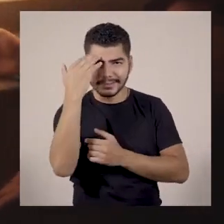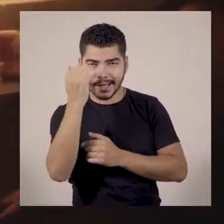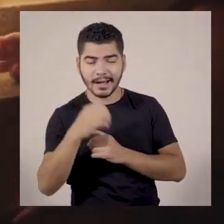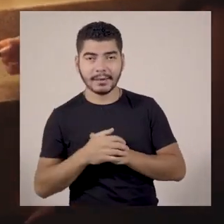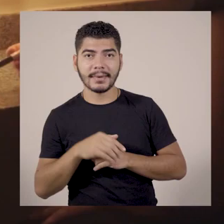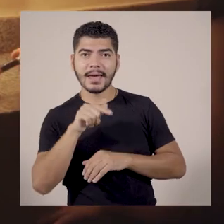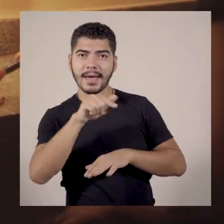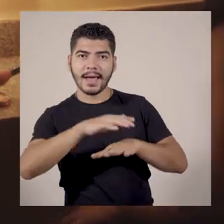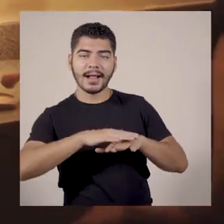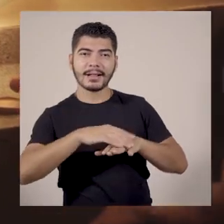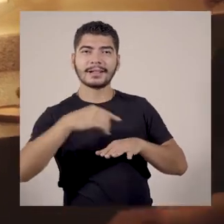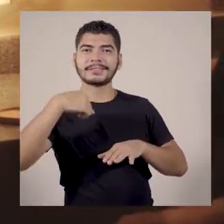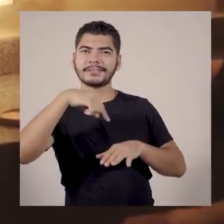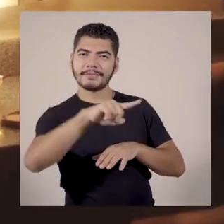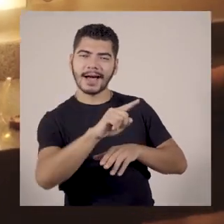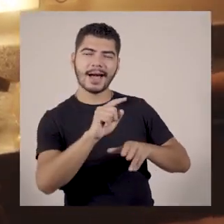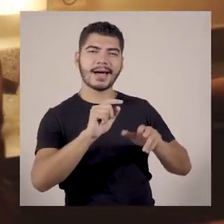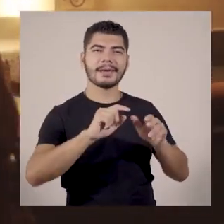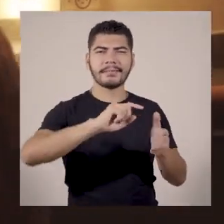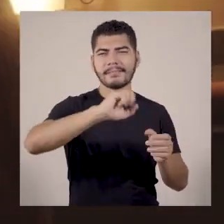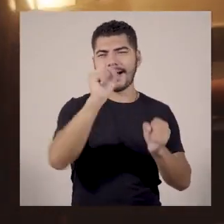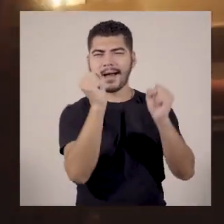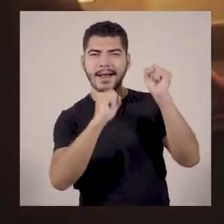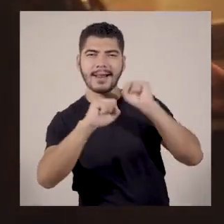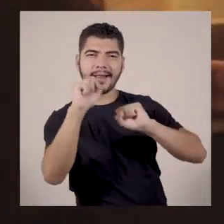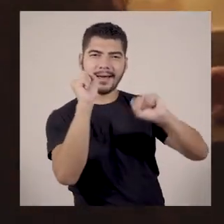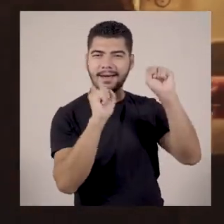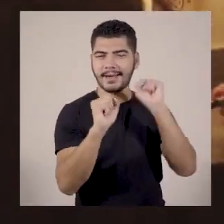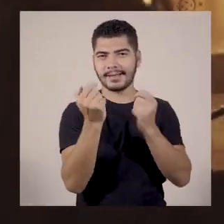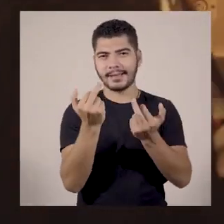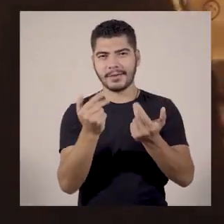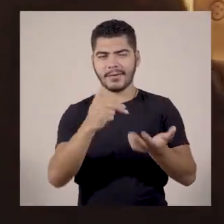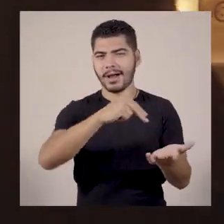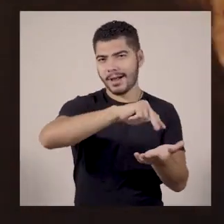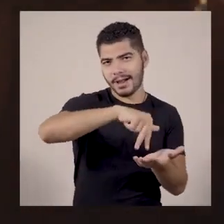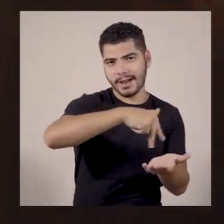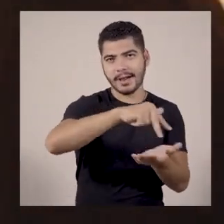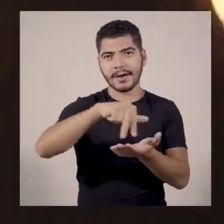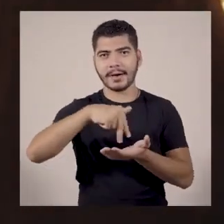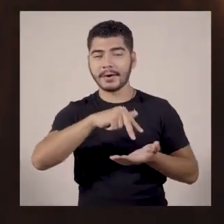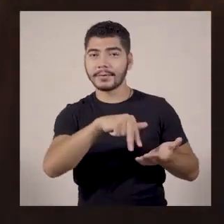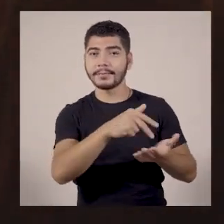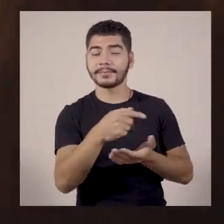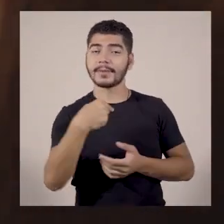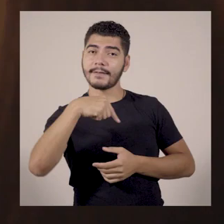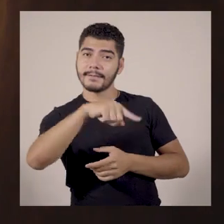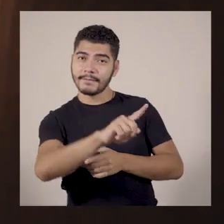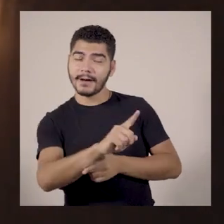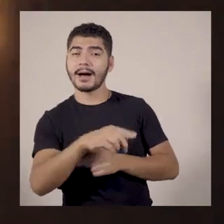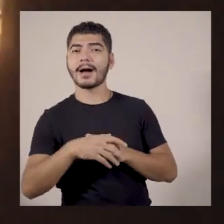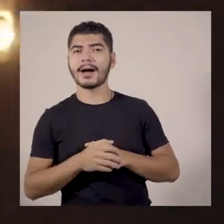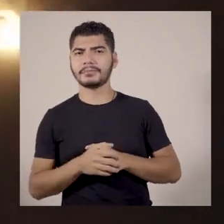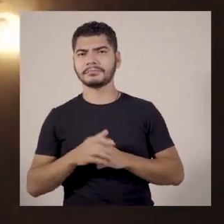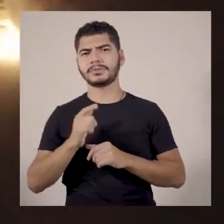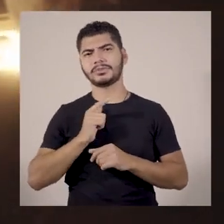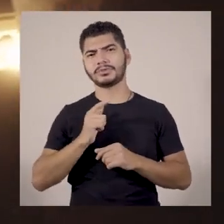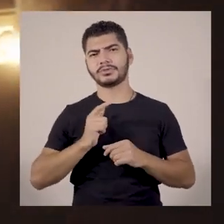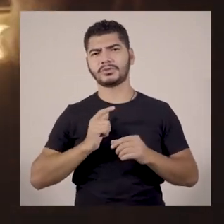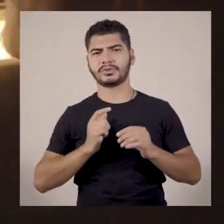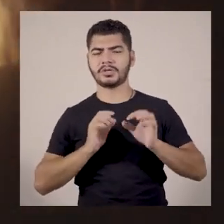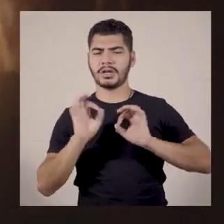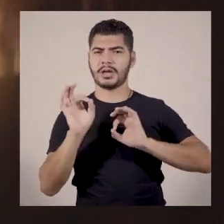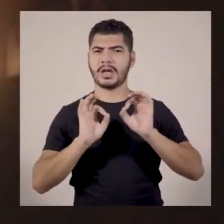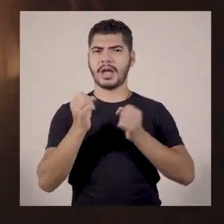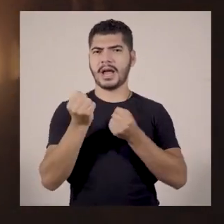Sei, você sabe que elas iam com essa balada aí? Balada. Elas iam pra esse baile de carro de